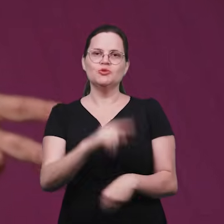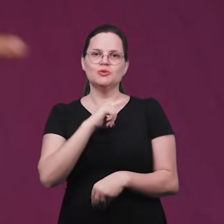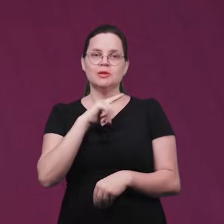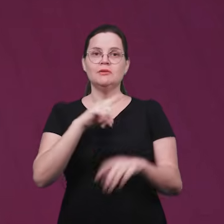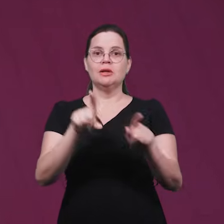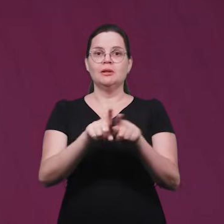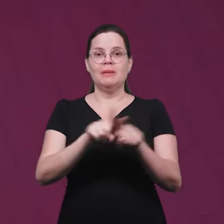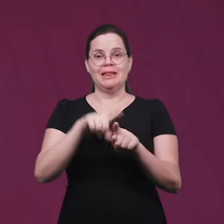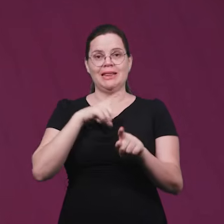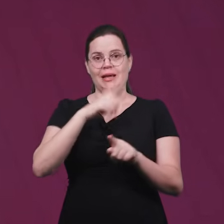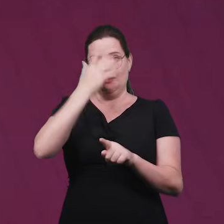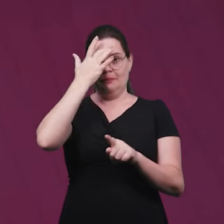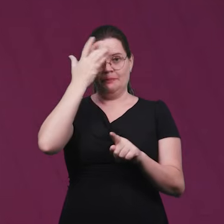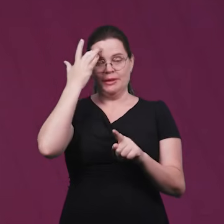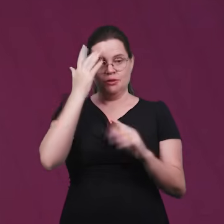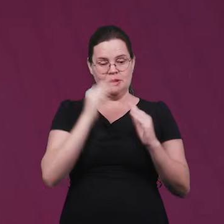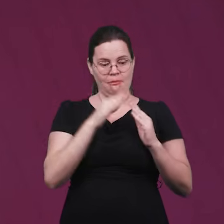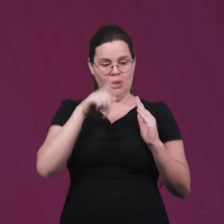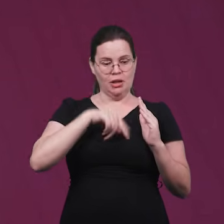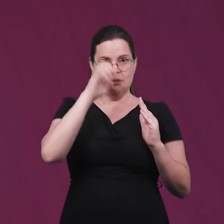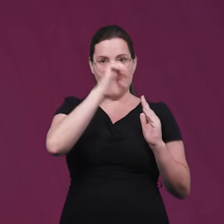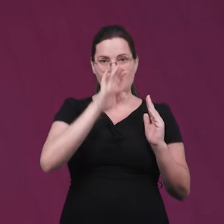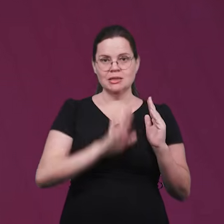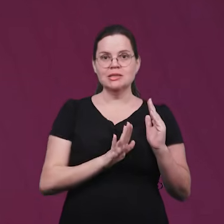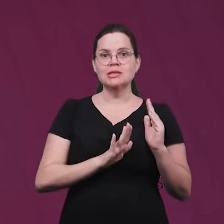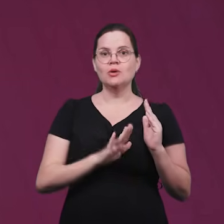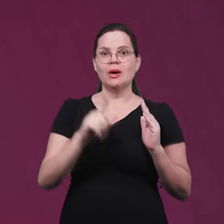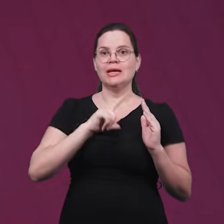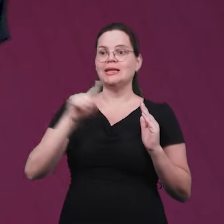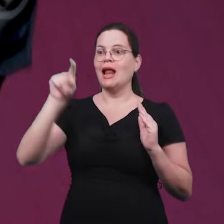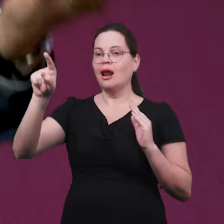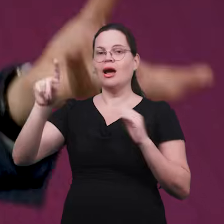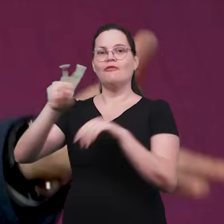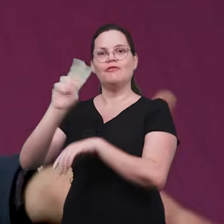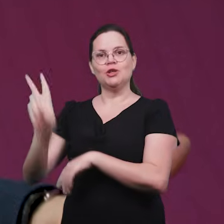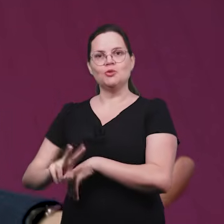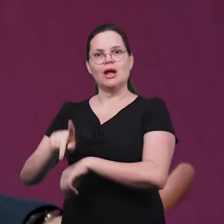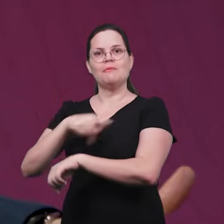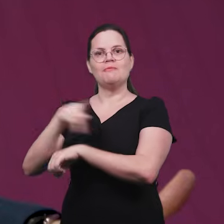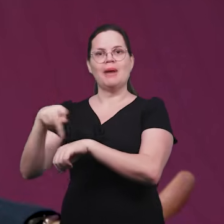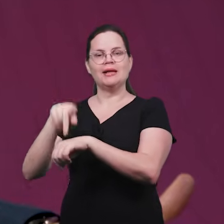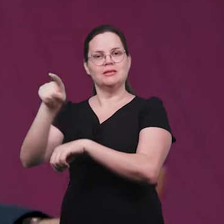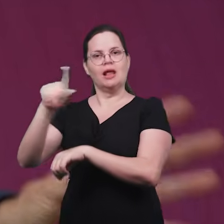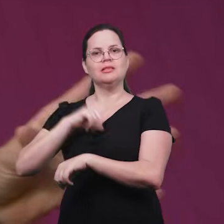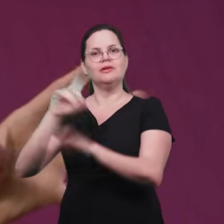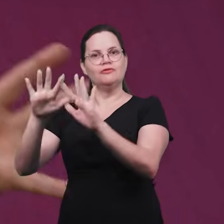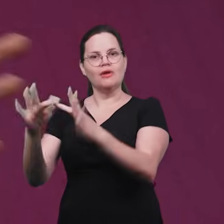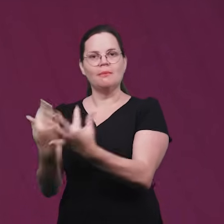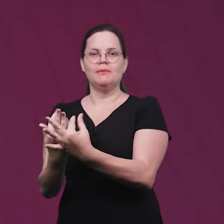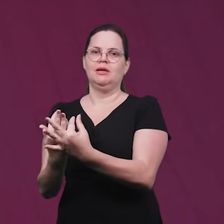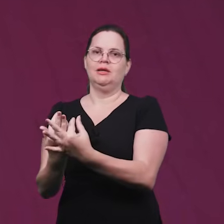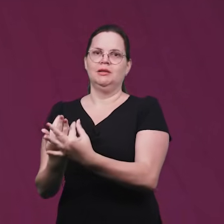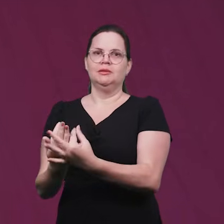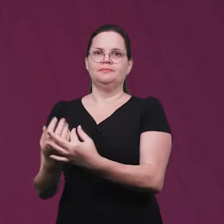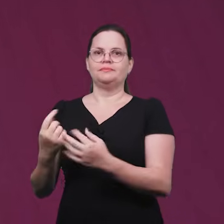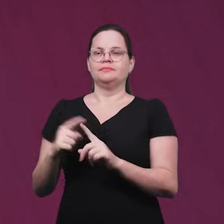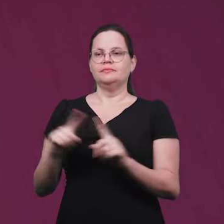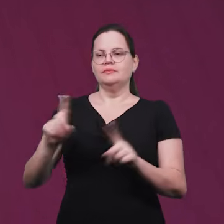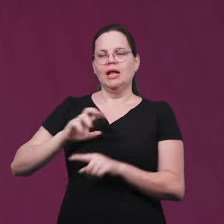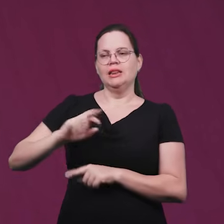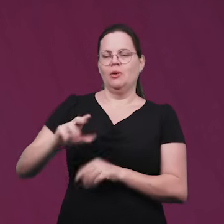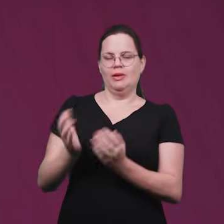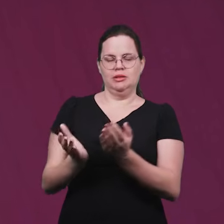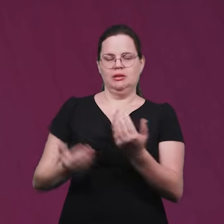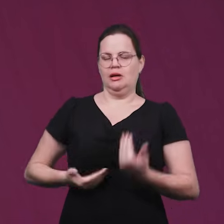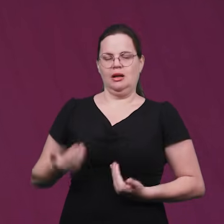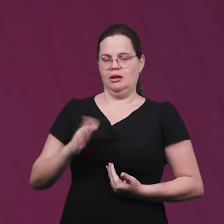há pessoas que moram aqui no Brasil, que têm parentes na Venezuela, mesmo não da